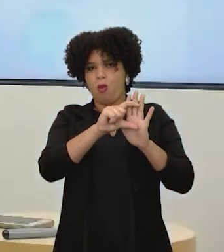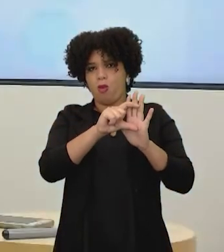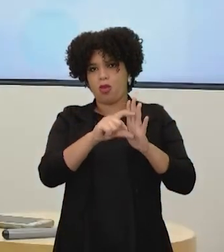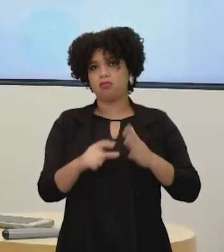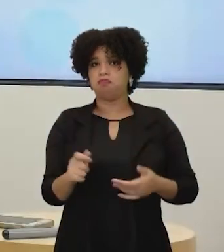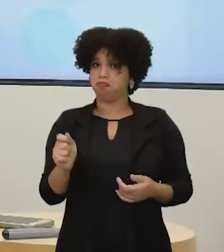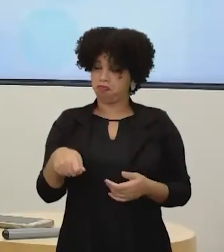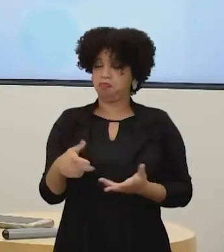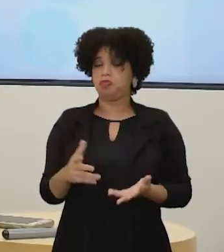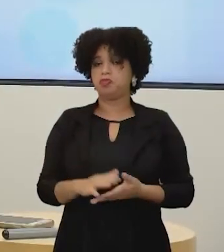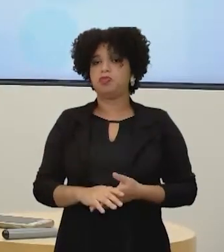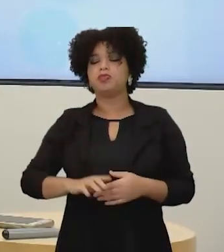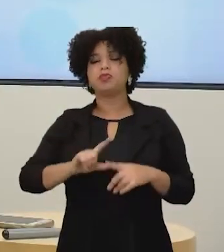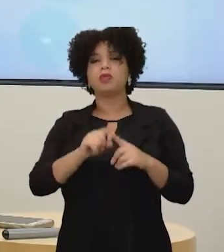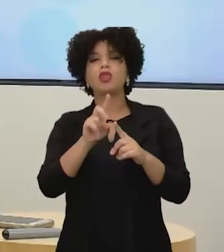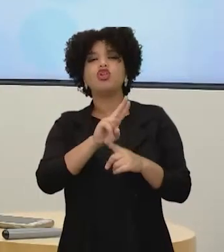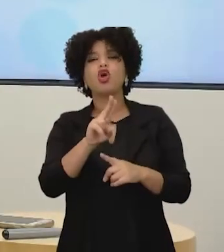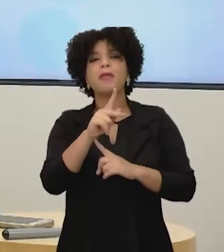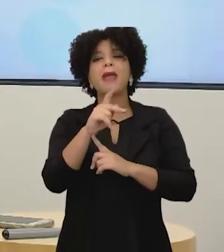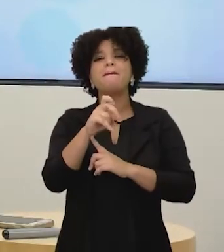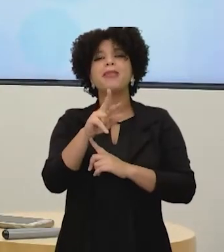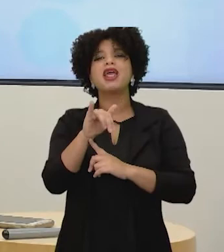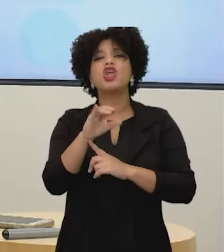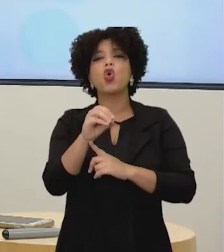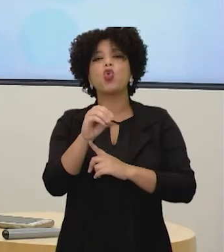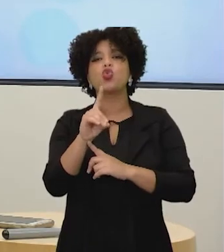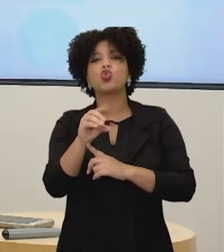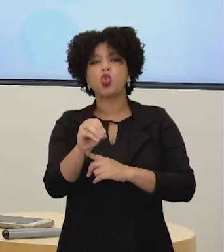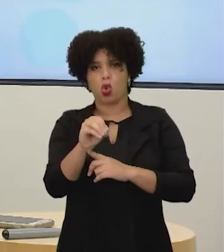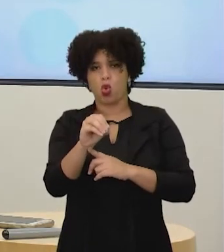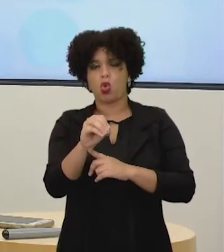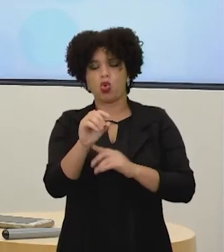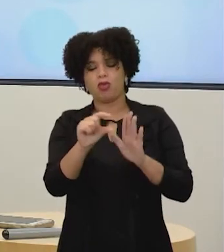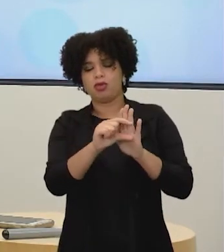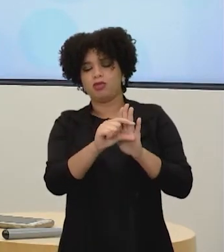Agora, o período é esse espaço de tempo. Geralmente, dentro do período, a gente faz